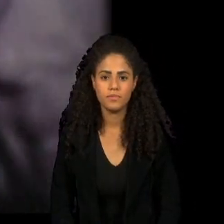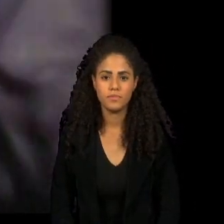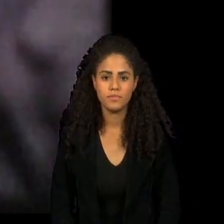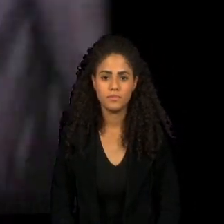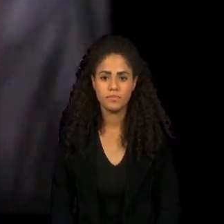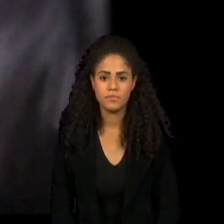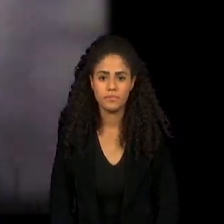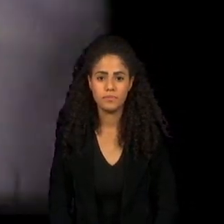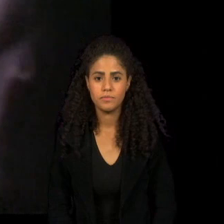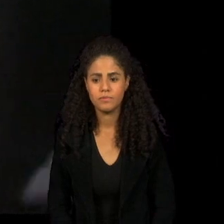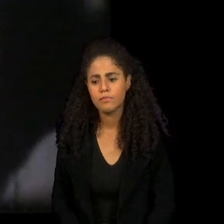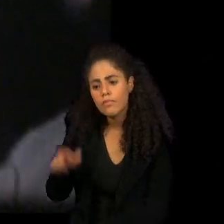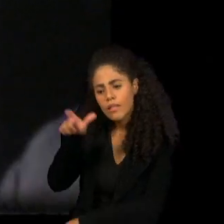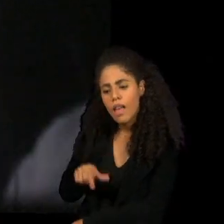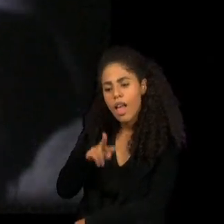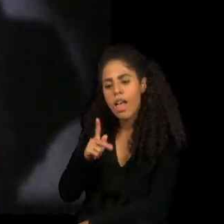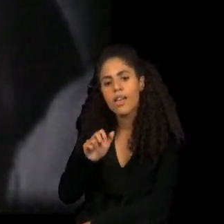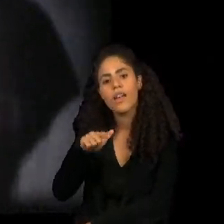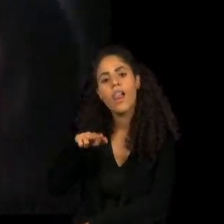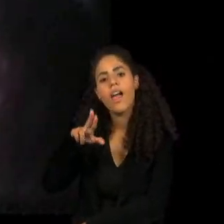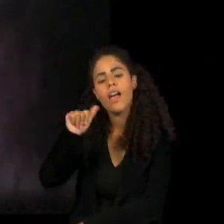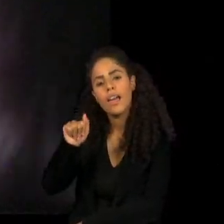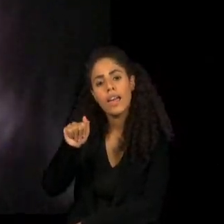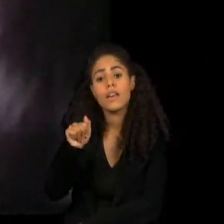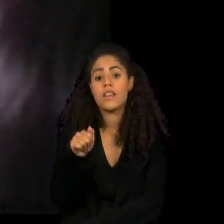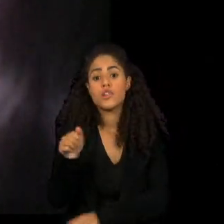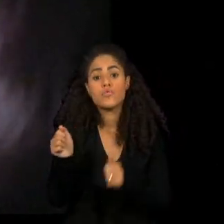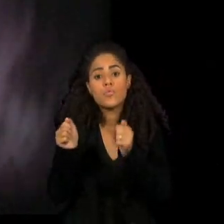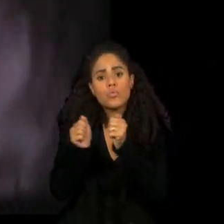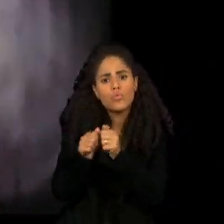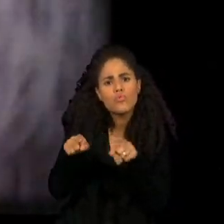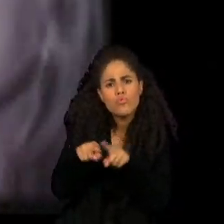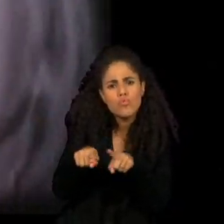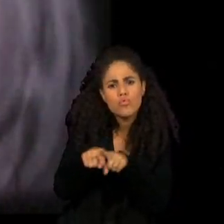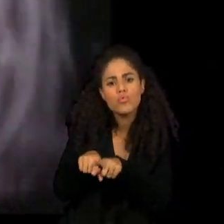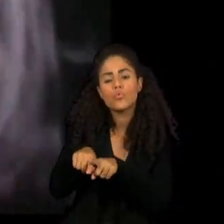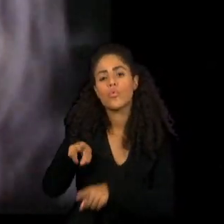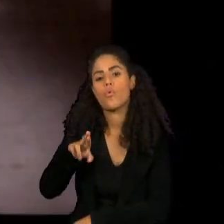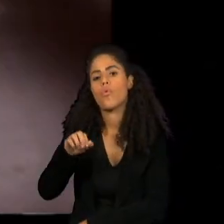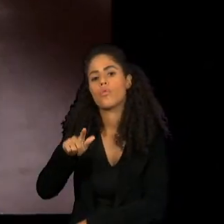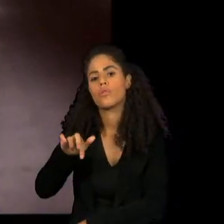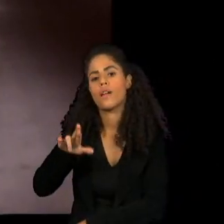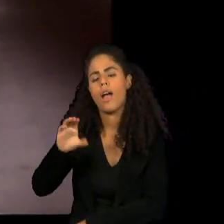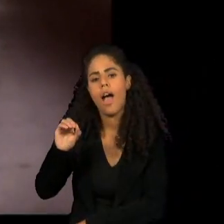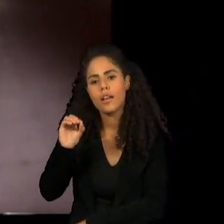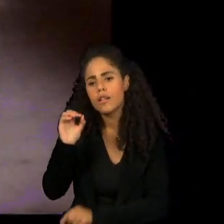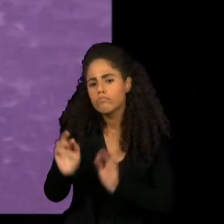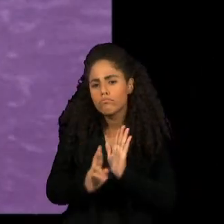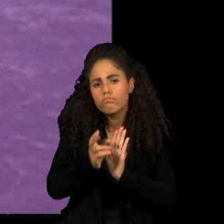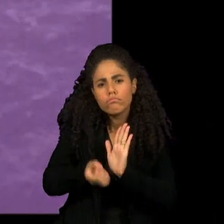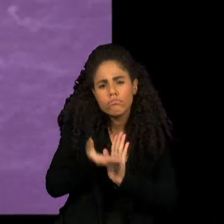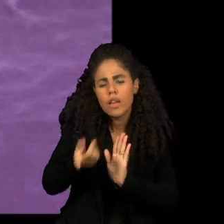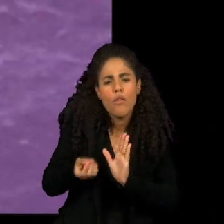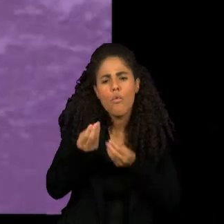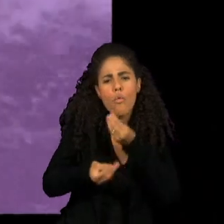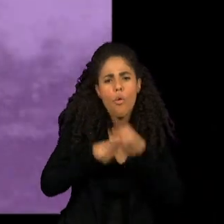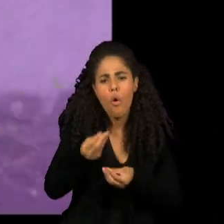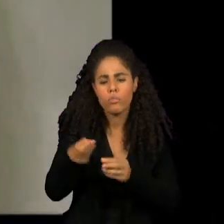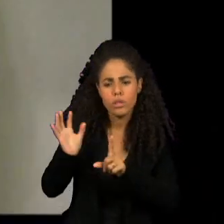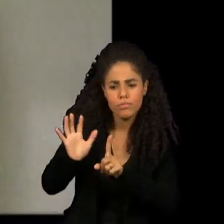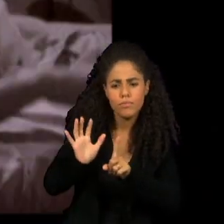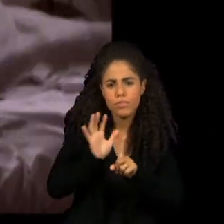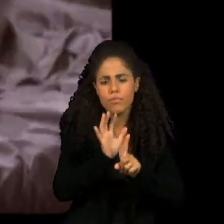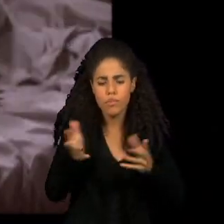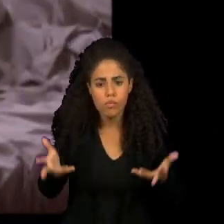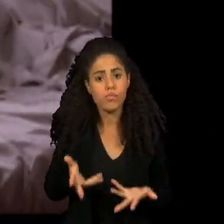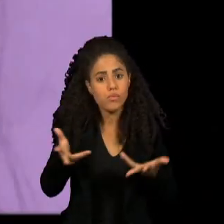A atriz Helena Inês, esposa de Sganzerla, foi uma grande inspiradora e um dos símbolos do movimento, e levou à